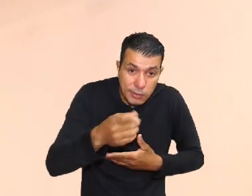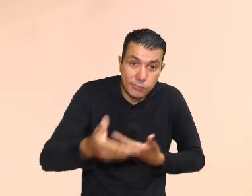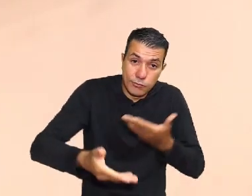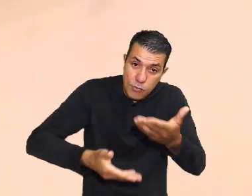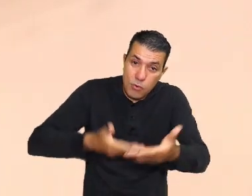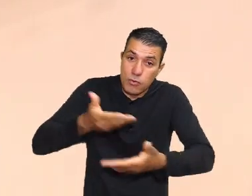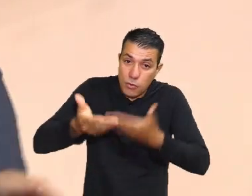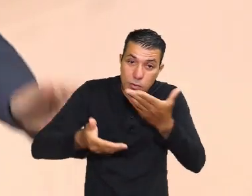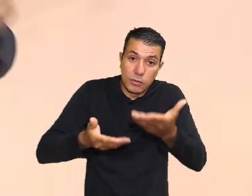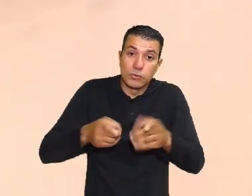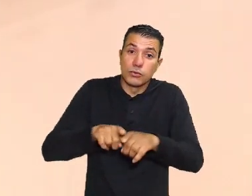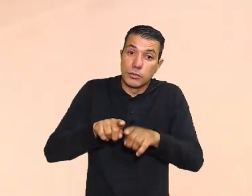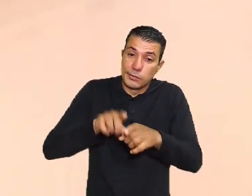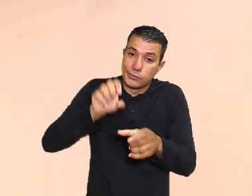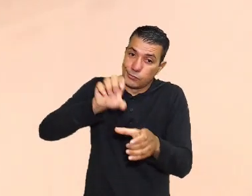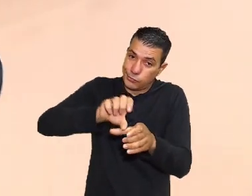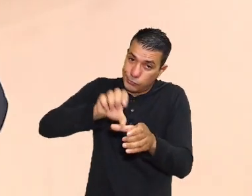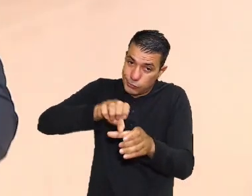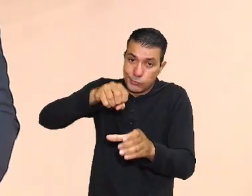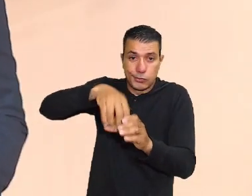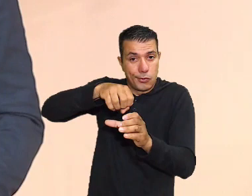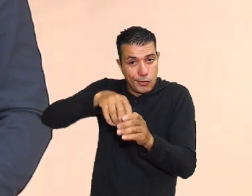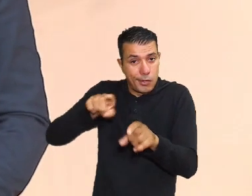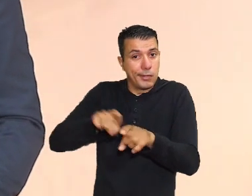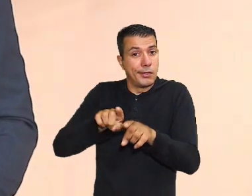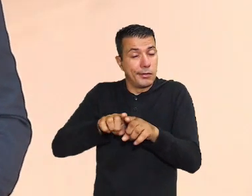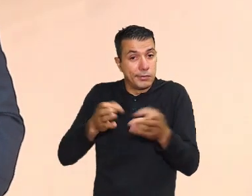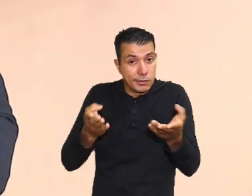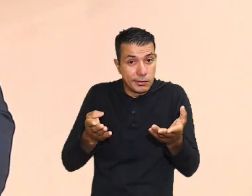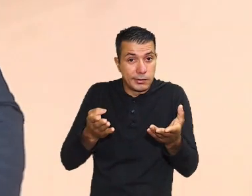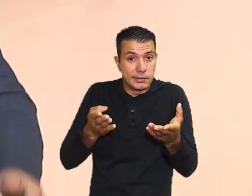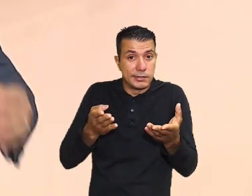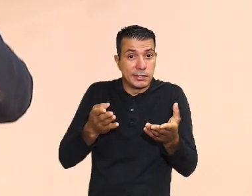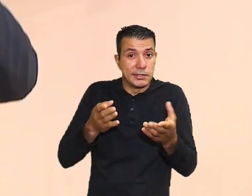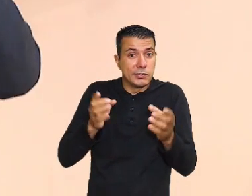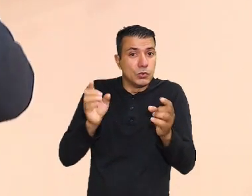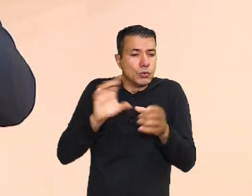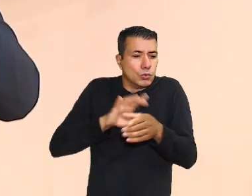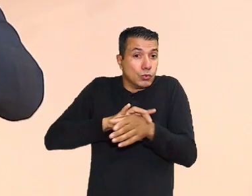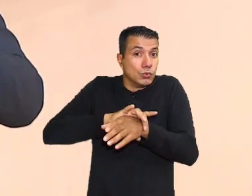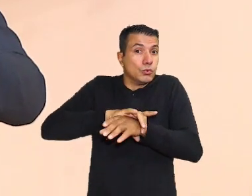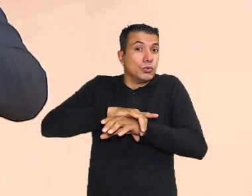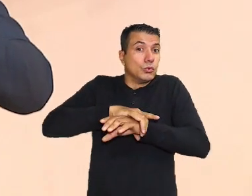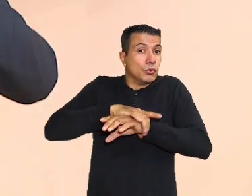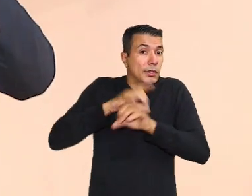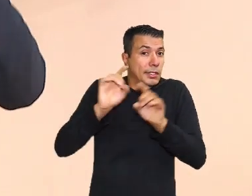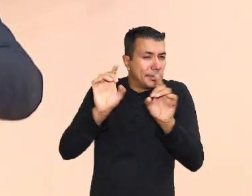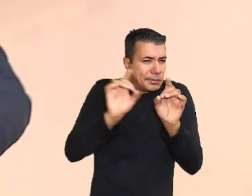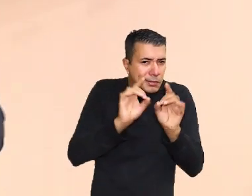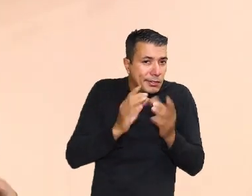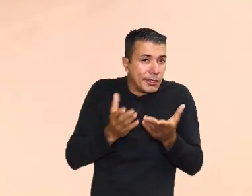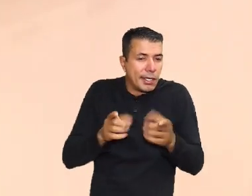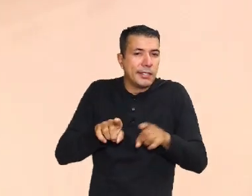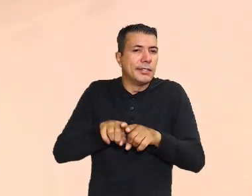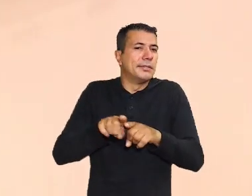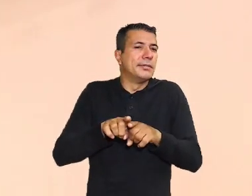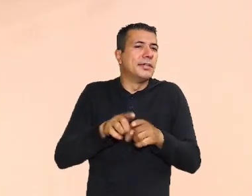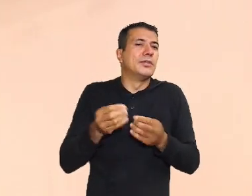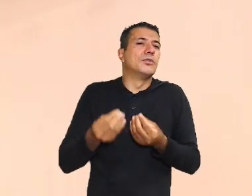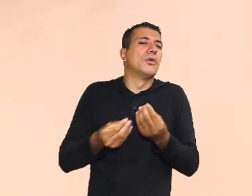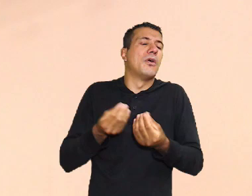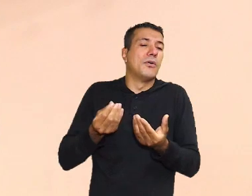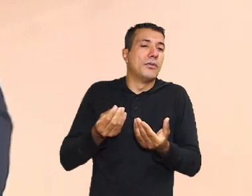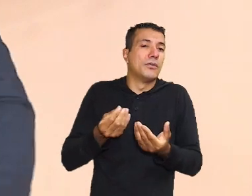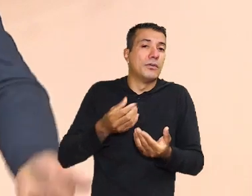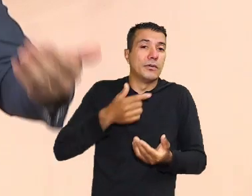suas entregas, entregas dos dízimos, das ofertas. Nós temos maneiras muito seguras disso acontecer. Uma